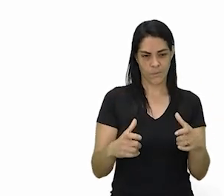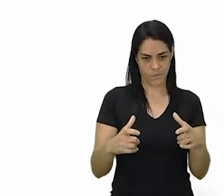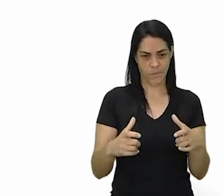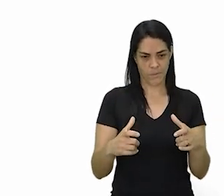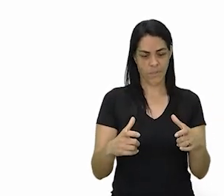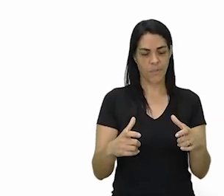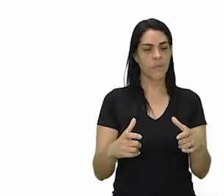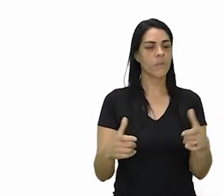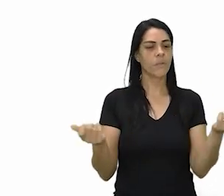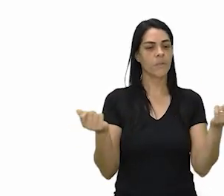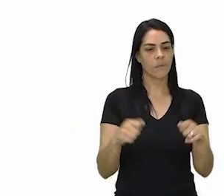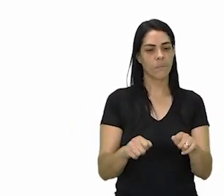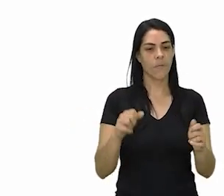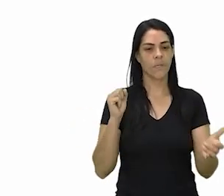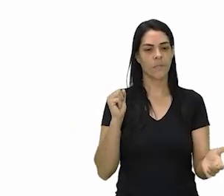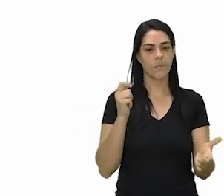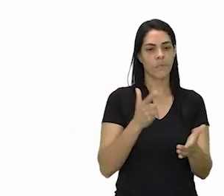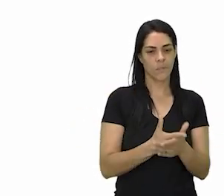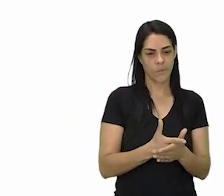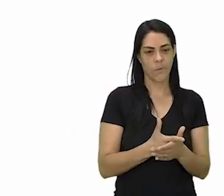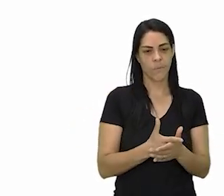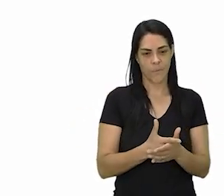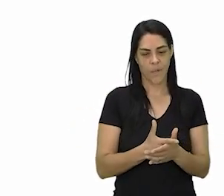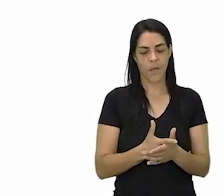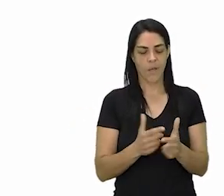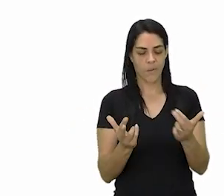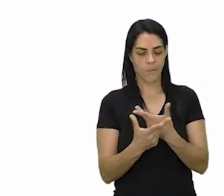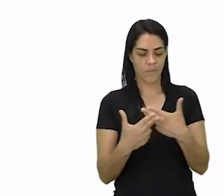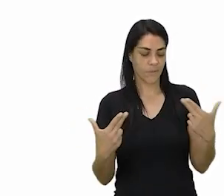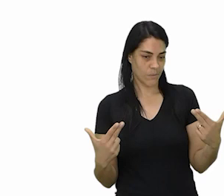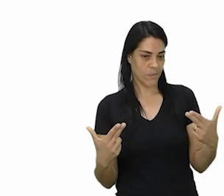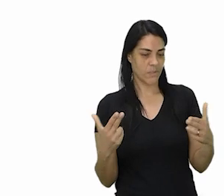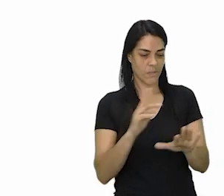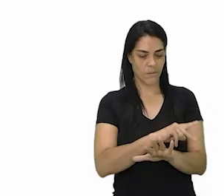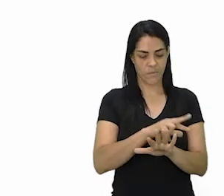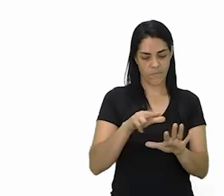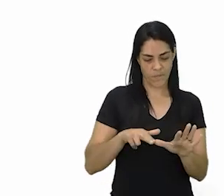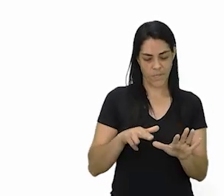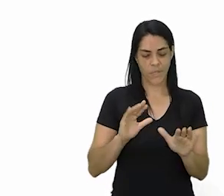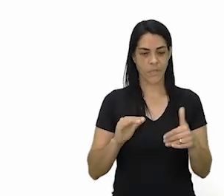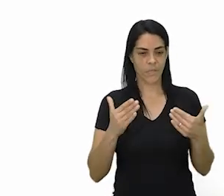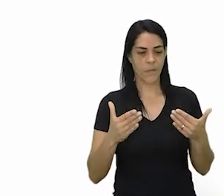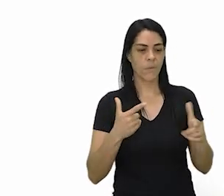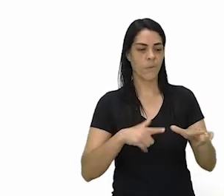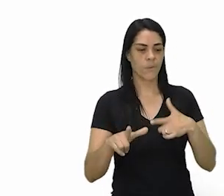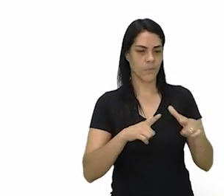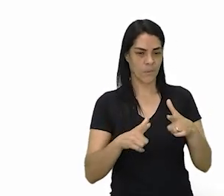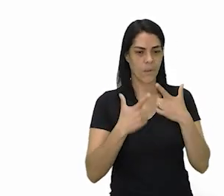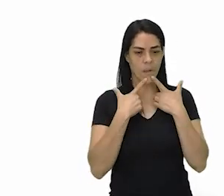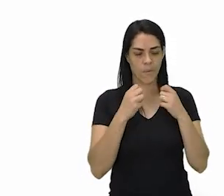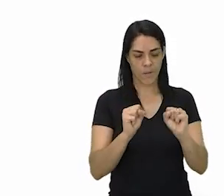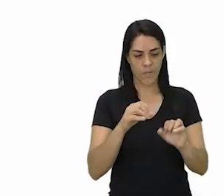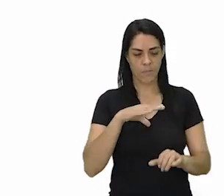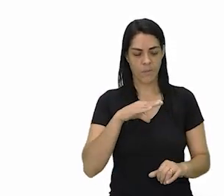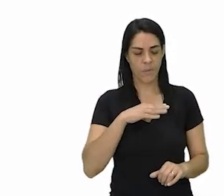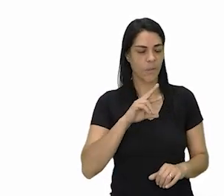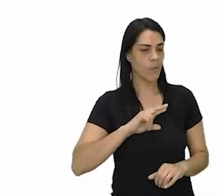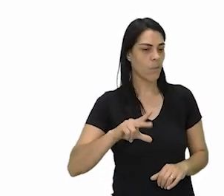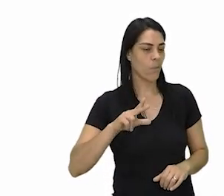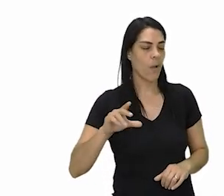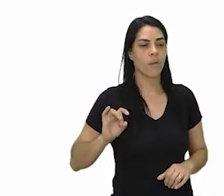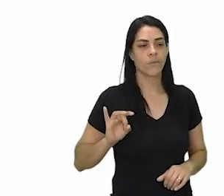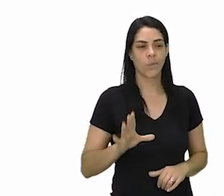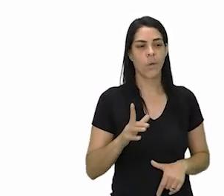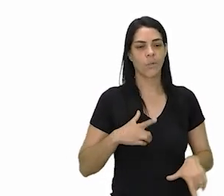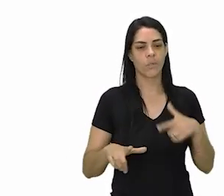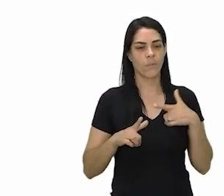pode comprar um souvenir, uma lembrancinha. Então, o trabalho com língua portuguesa não é só trabalhar com